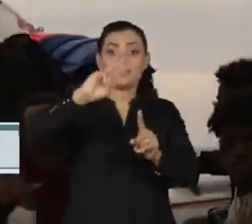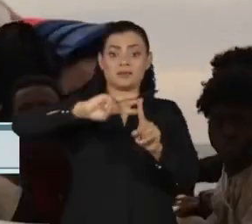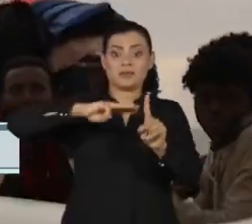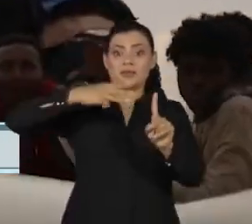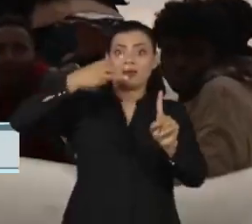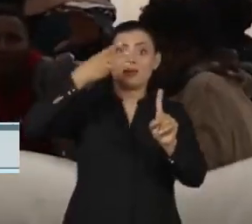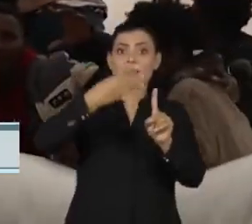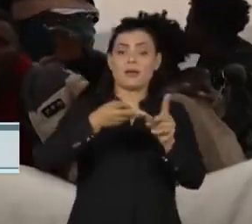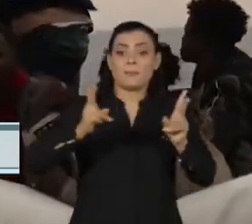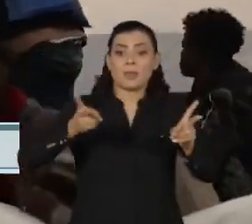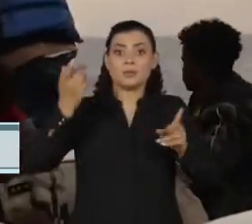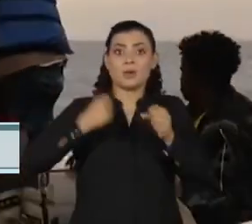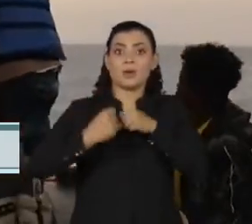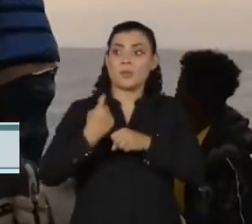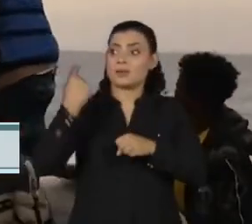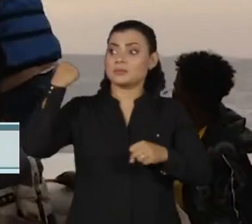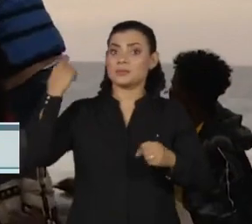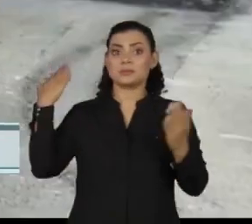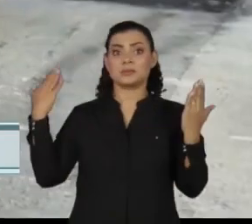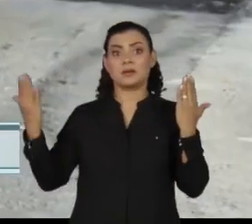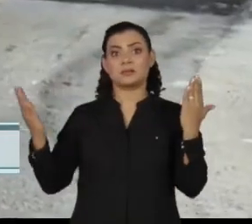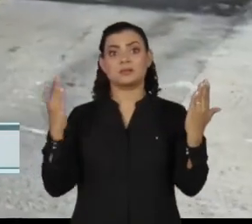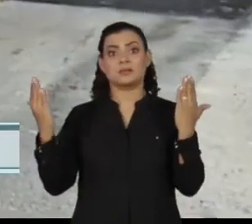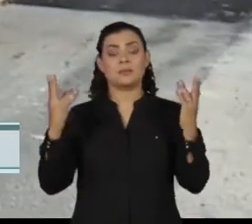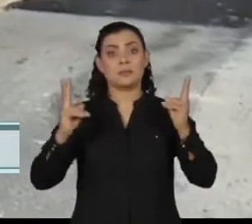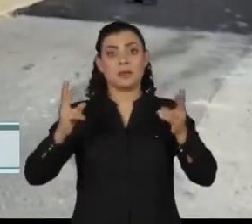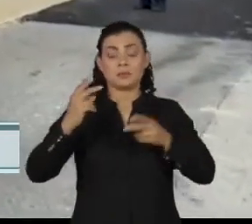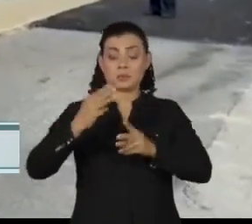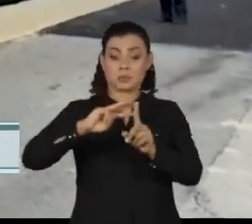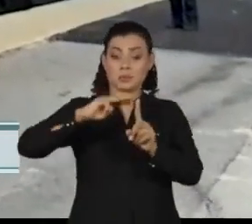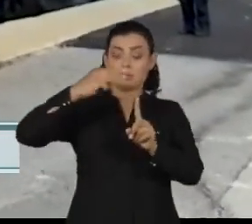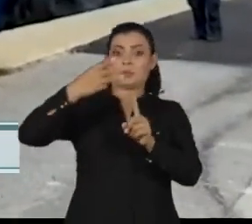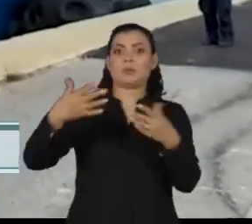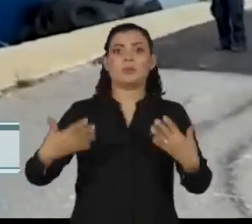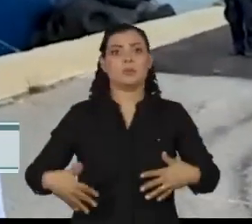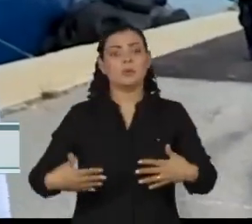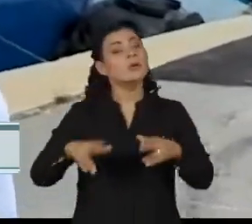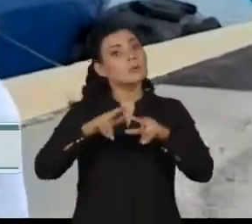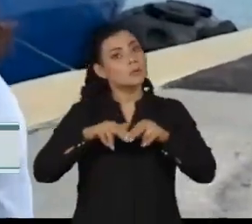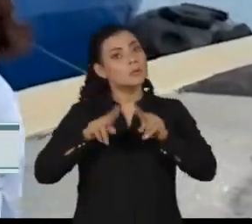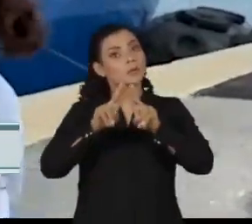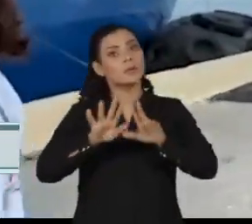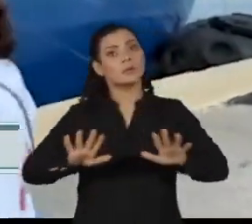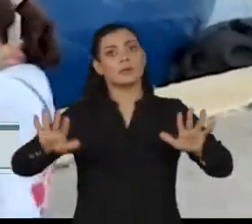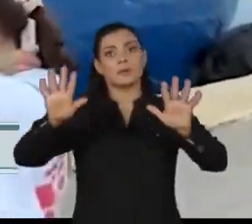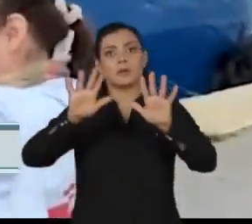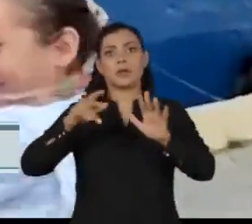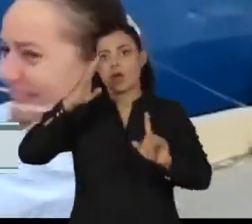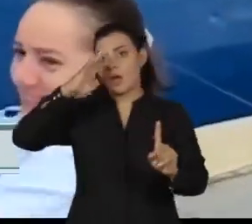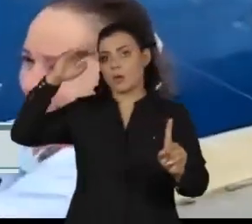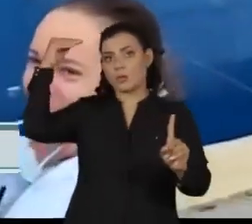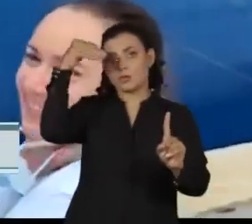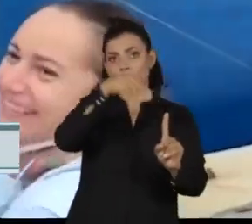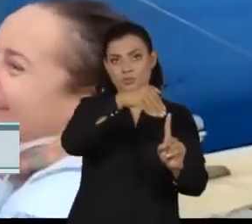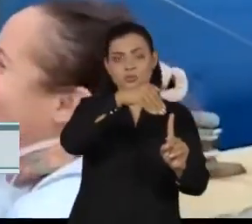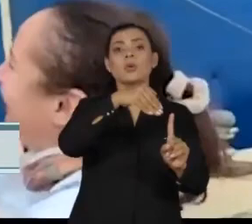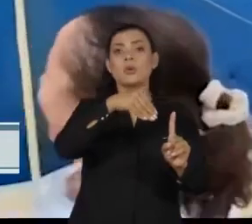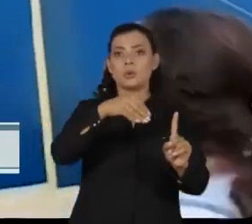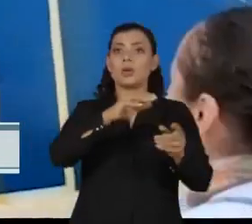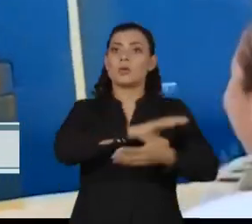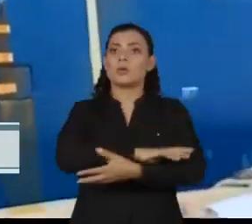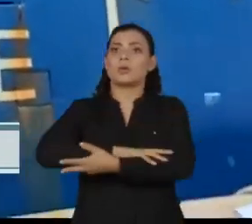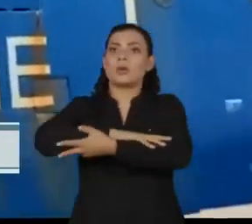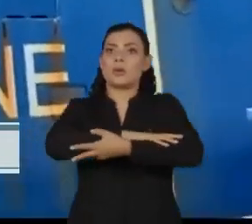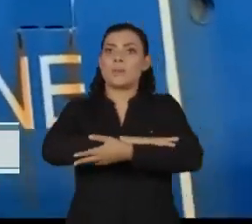o registrado no mesmo período em 2022 as nações unidas acusaram a união europeia de desrespeitar as